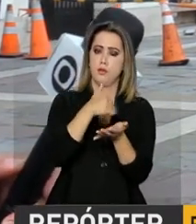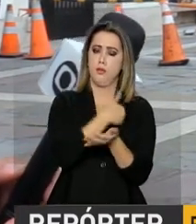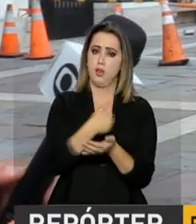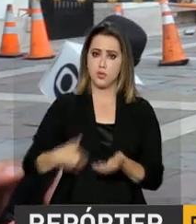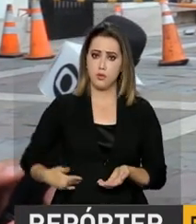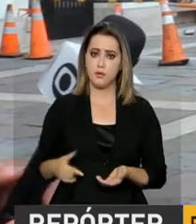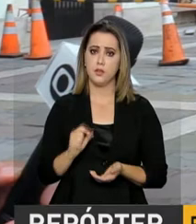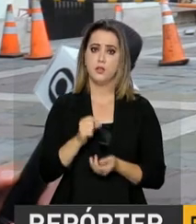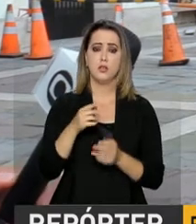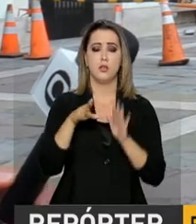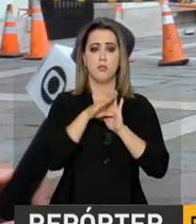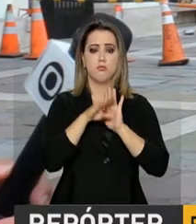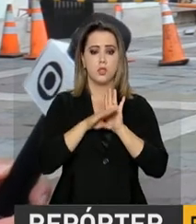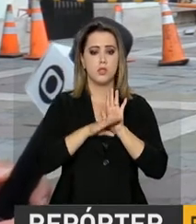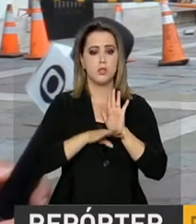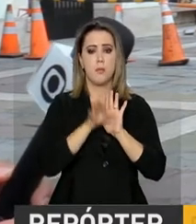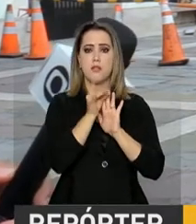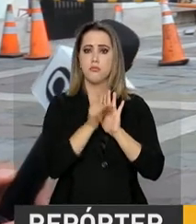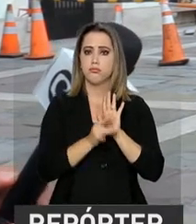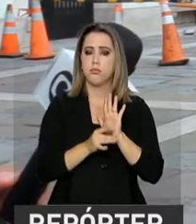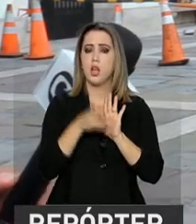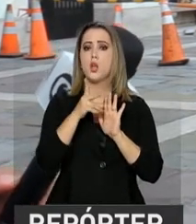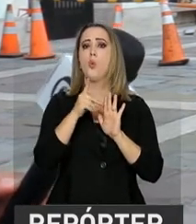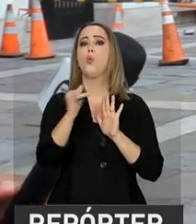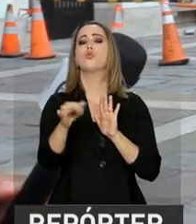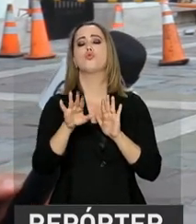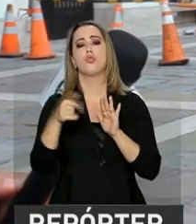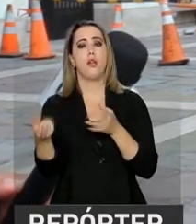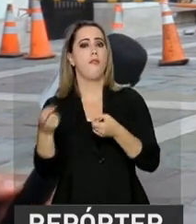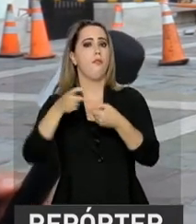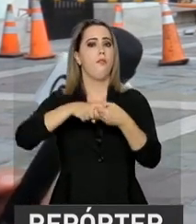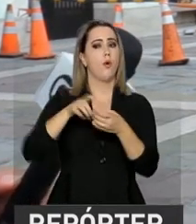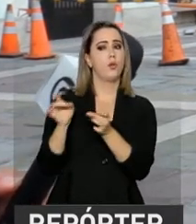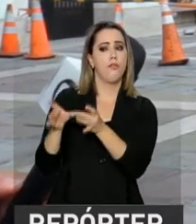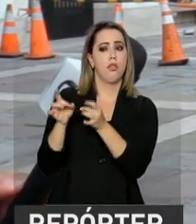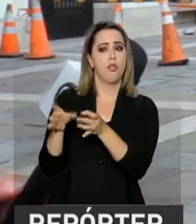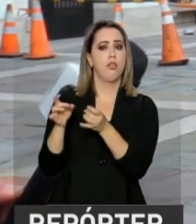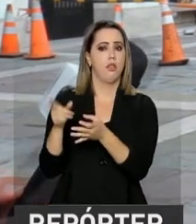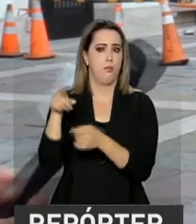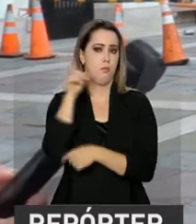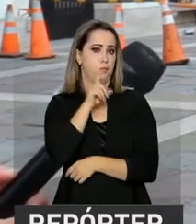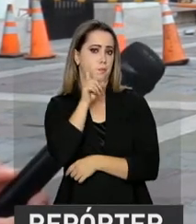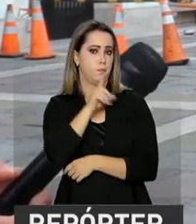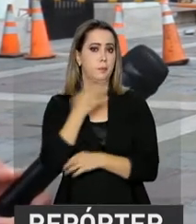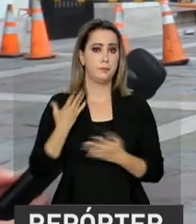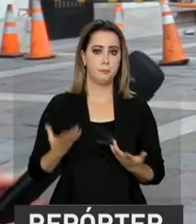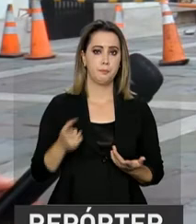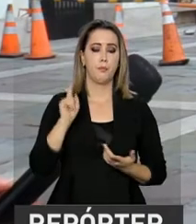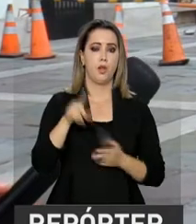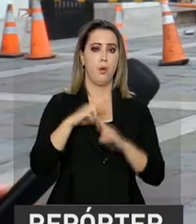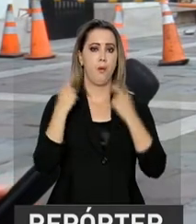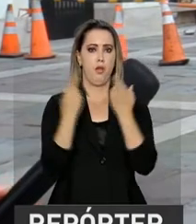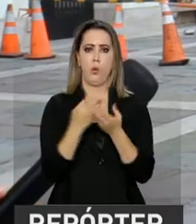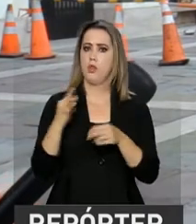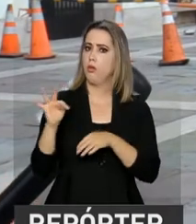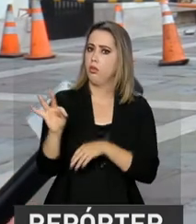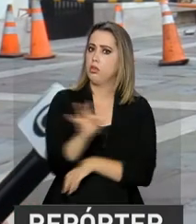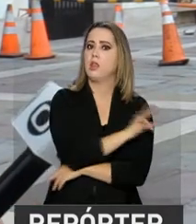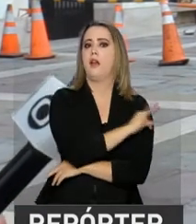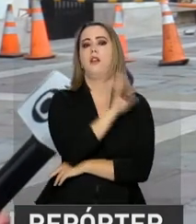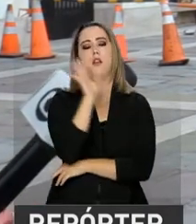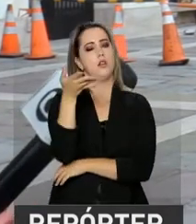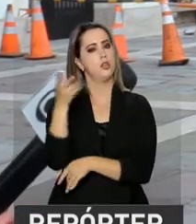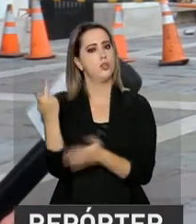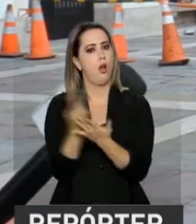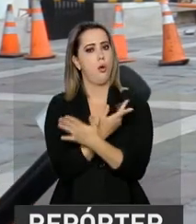cronograma para a volta do brasil as exportações de carne in natura aquilo aos estados unidos essa é uma reunião técnica que já aconteceu no dia d